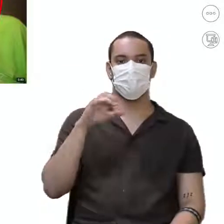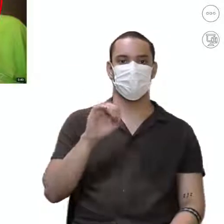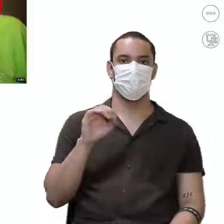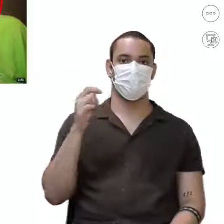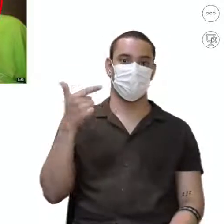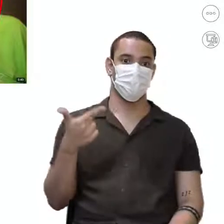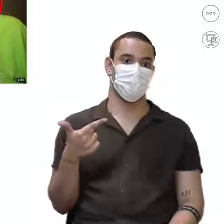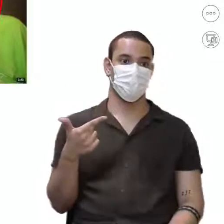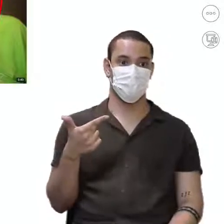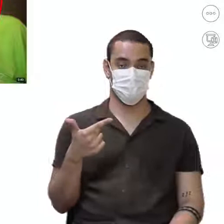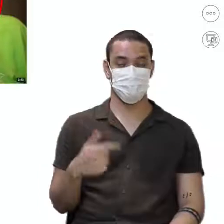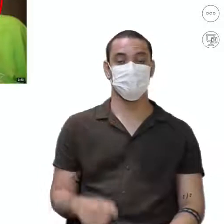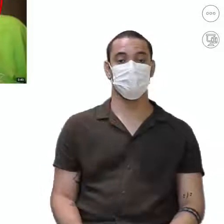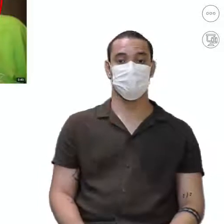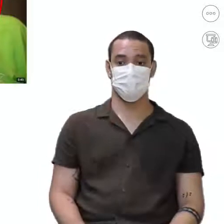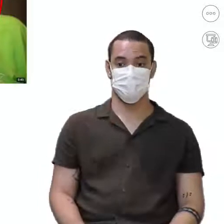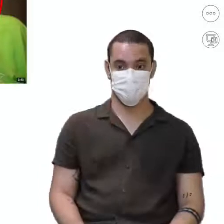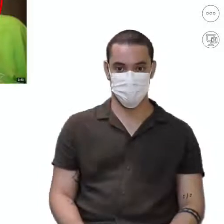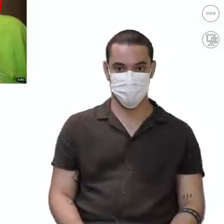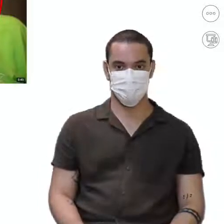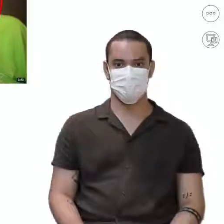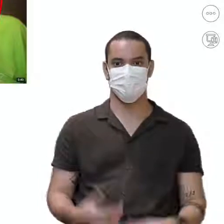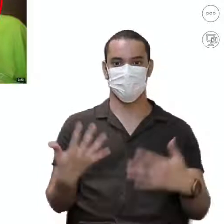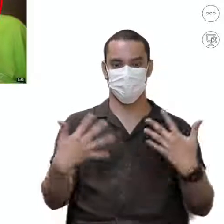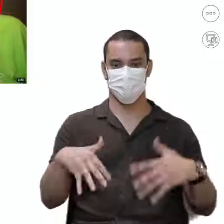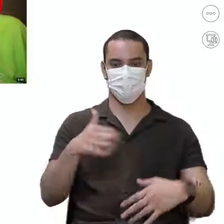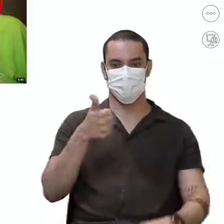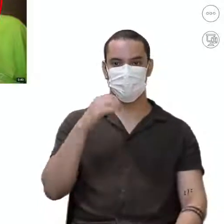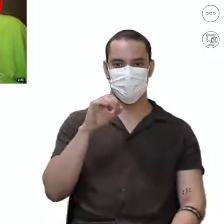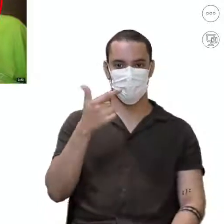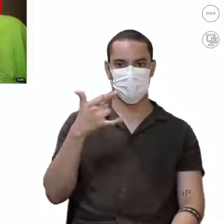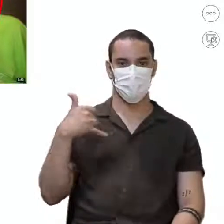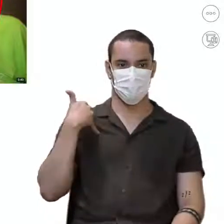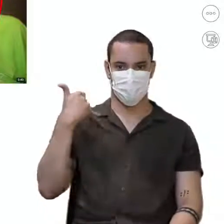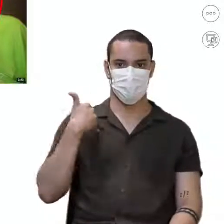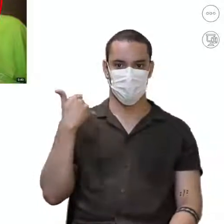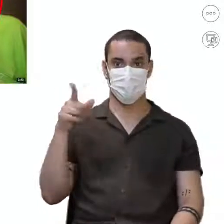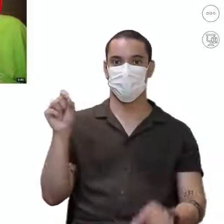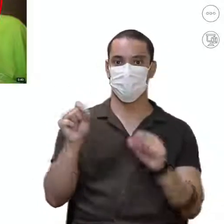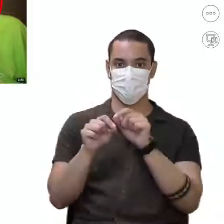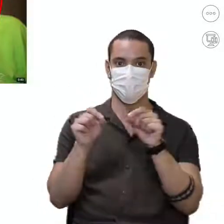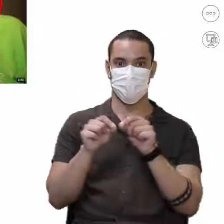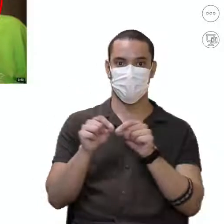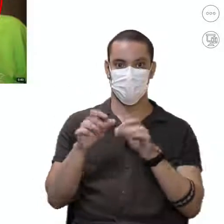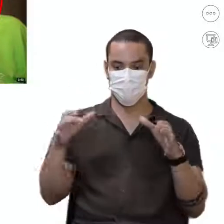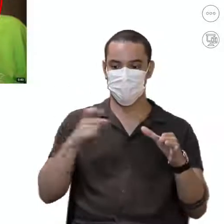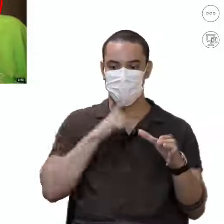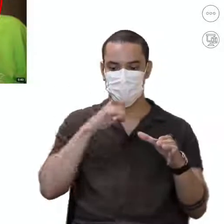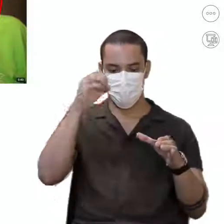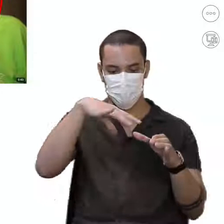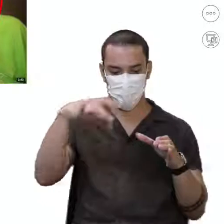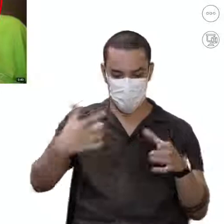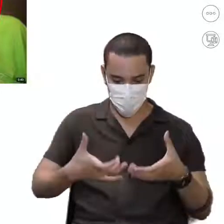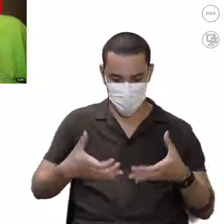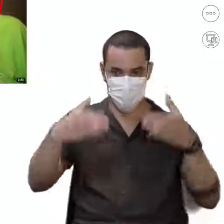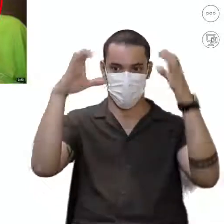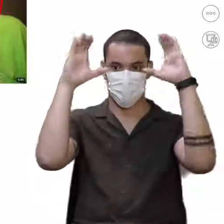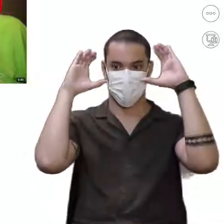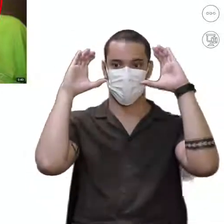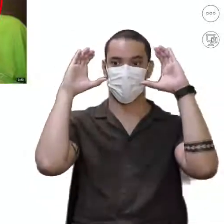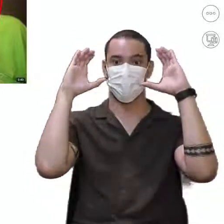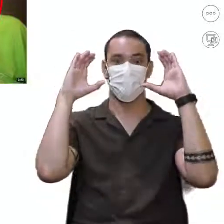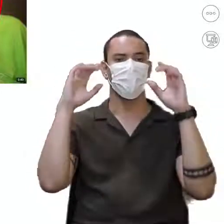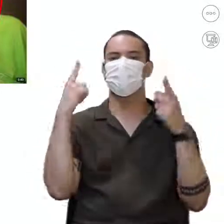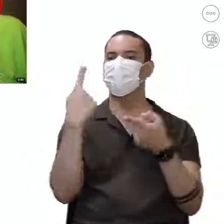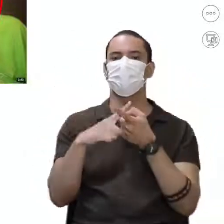years. Ele fez com 102 anos, 102 years old, quando ele fez.